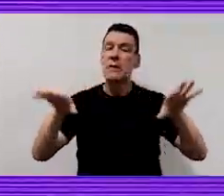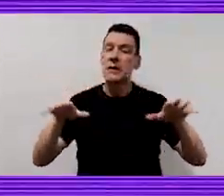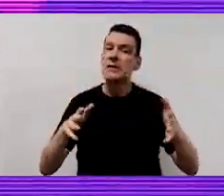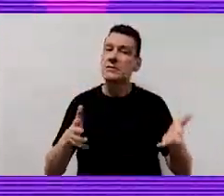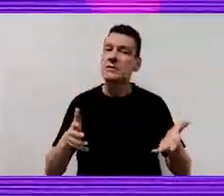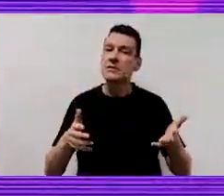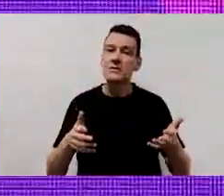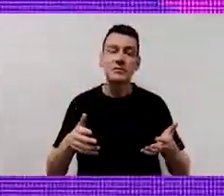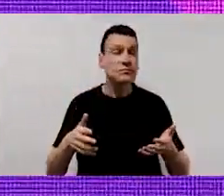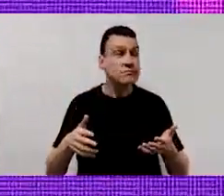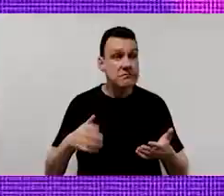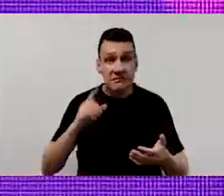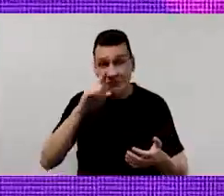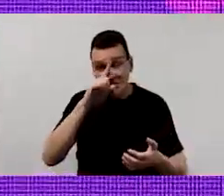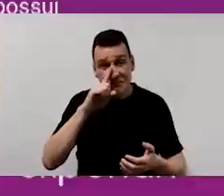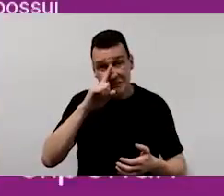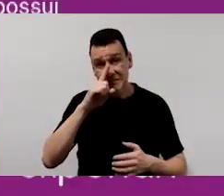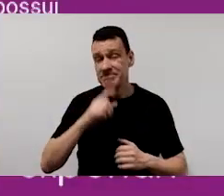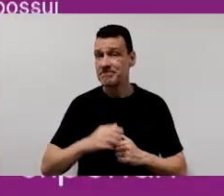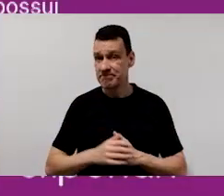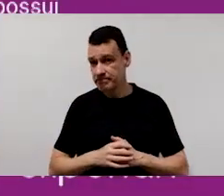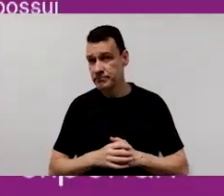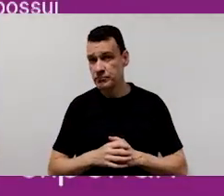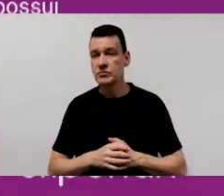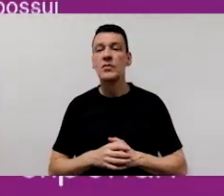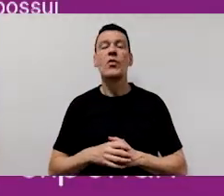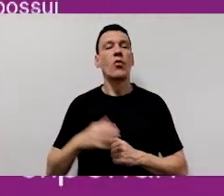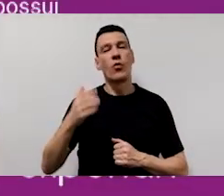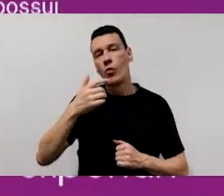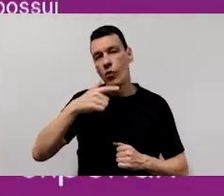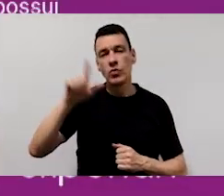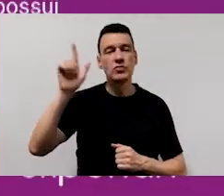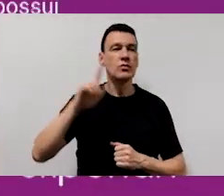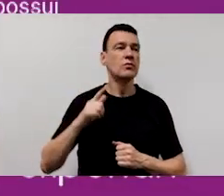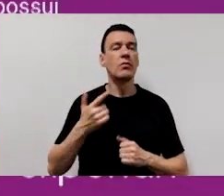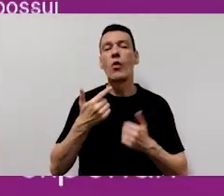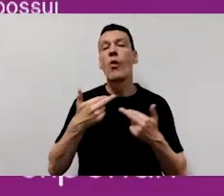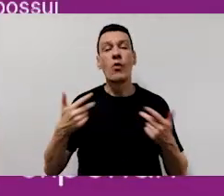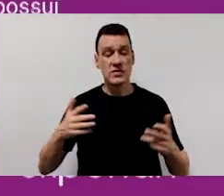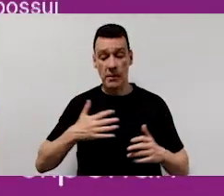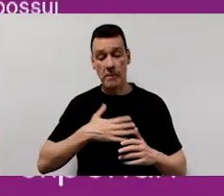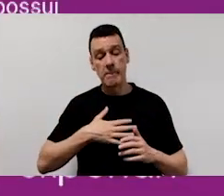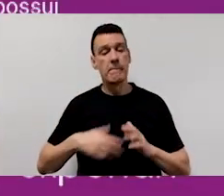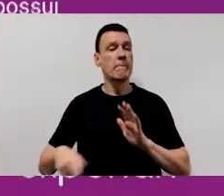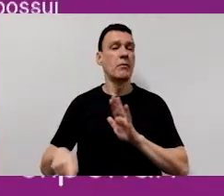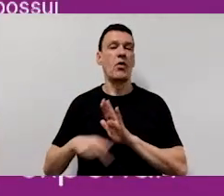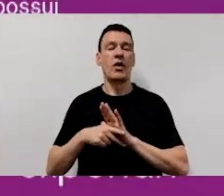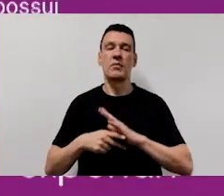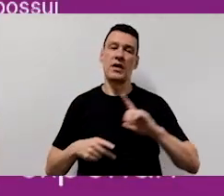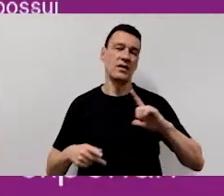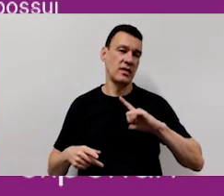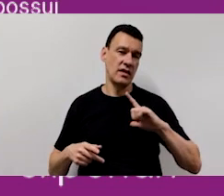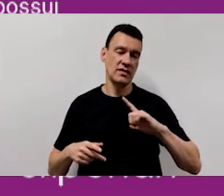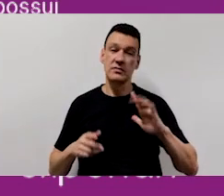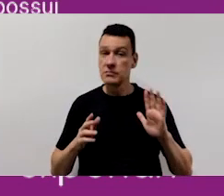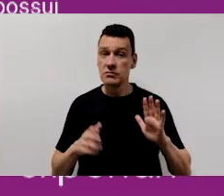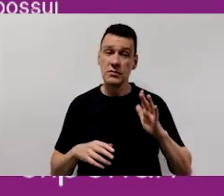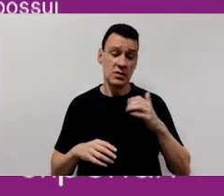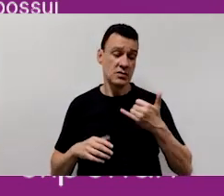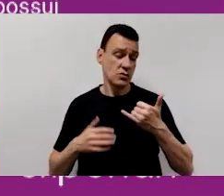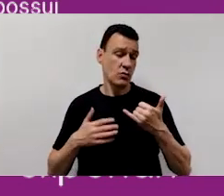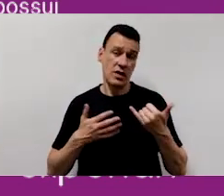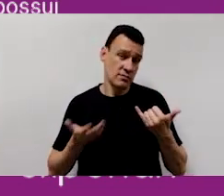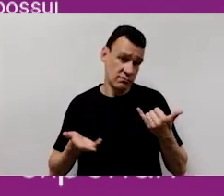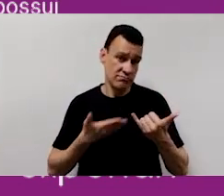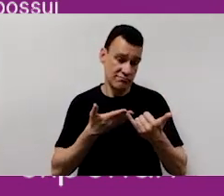autenticação. E, por fim, algo que você tem. Basicamente, o seu dispositivo. Hoje, a gente tem a